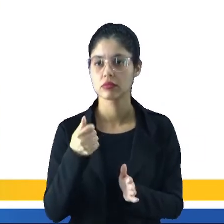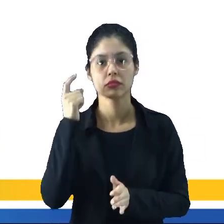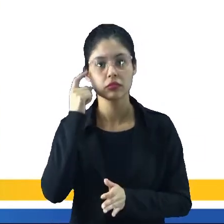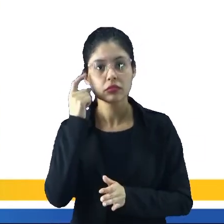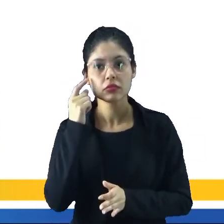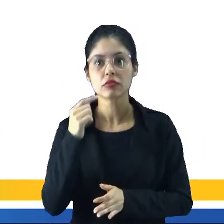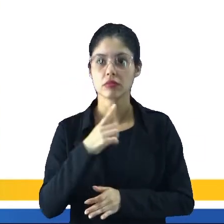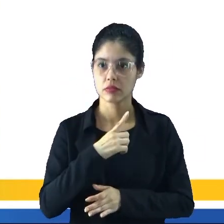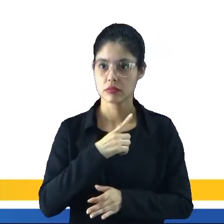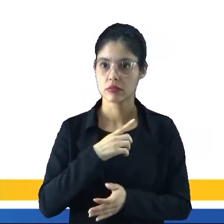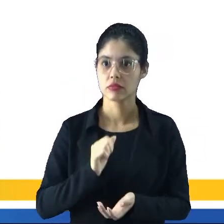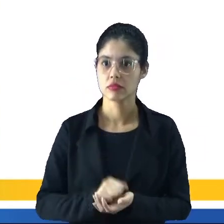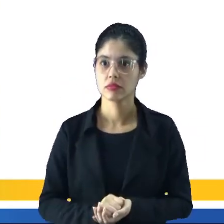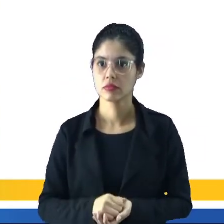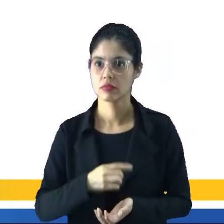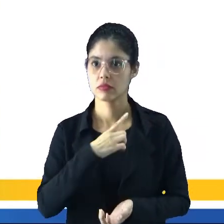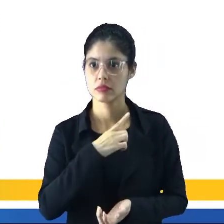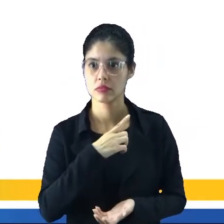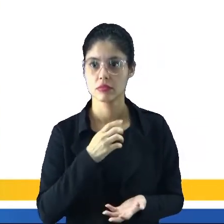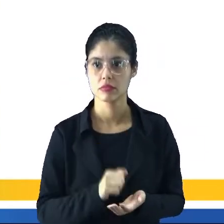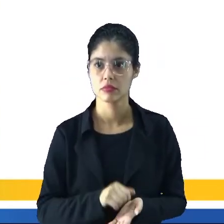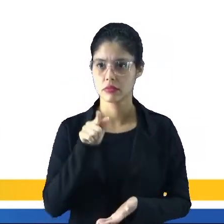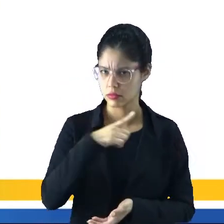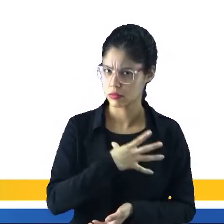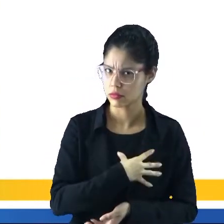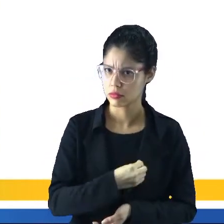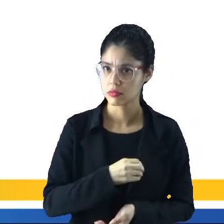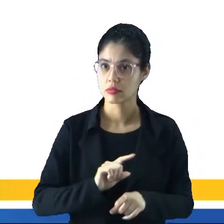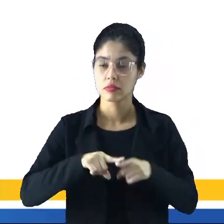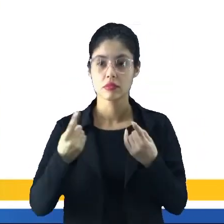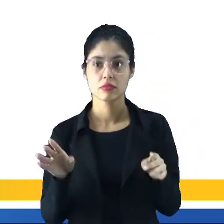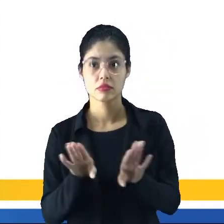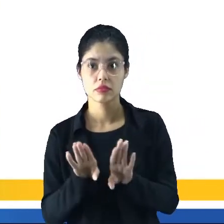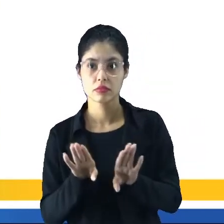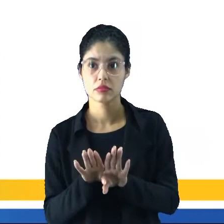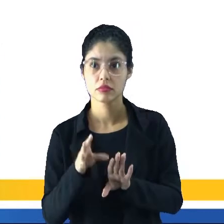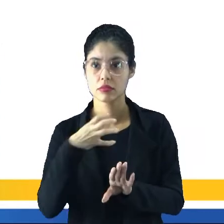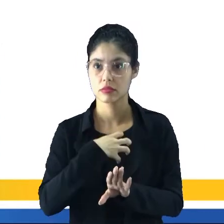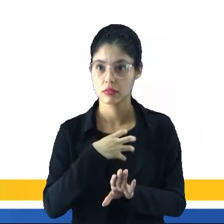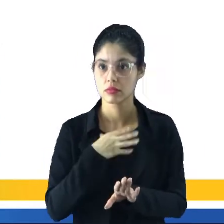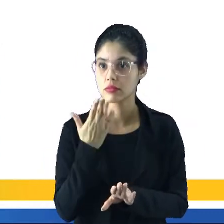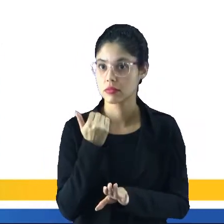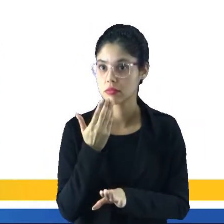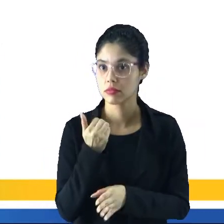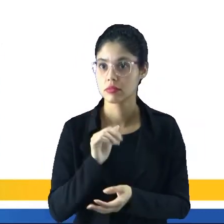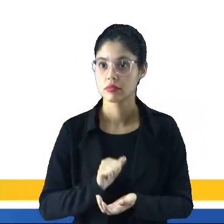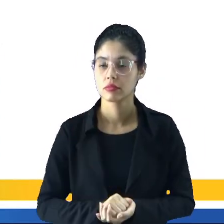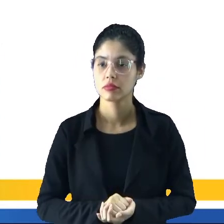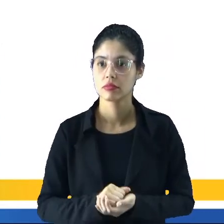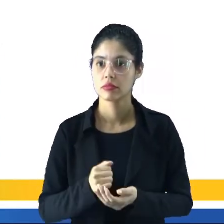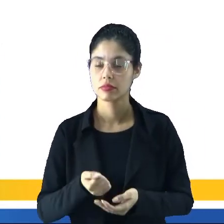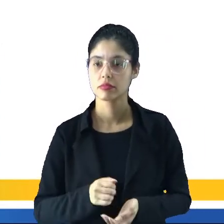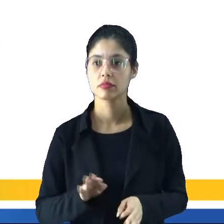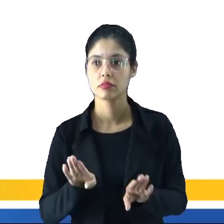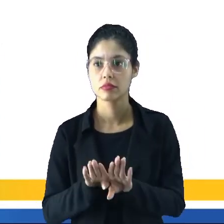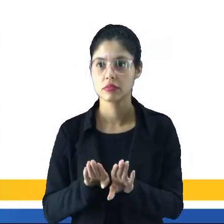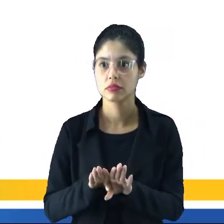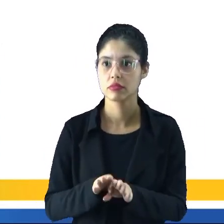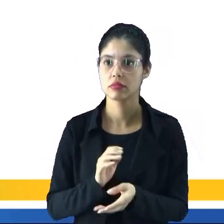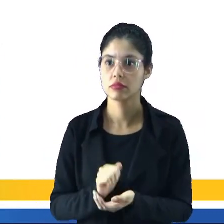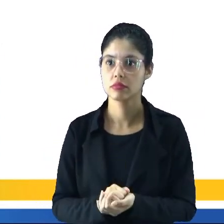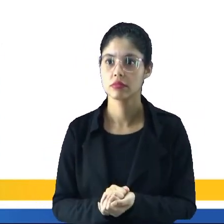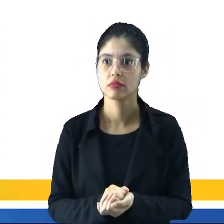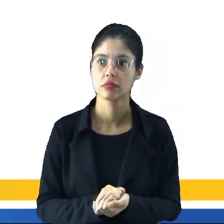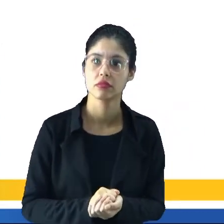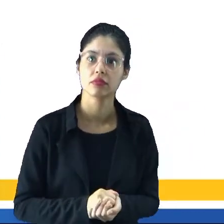gente pensa logo é ter, né, gente? Do you have kids? Você tem filhos? Mas também tem sentido de comer. Bebê, I had